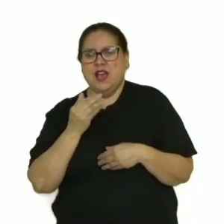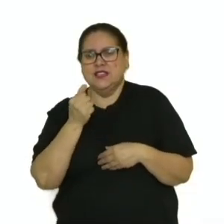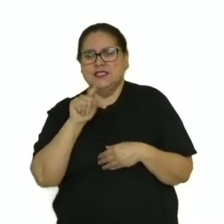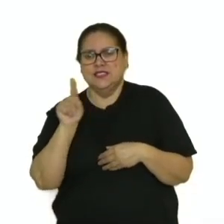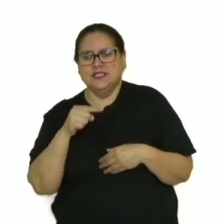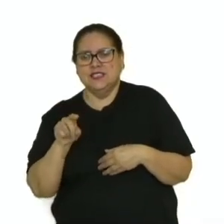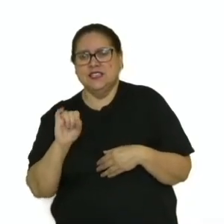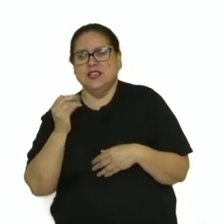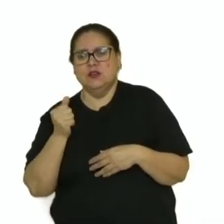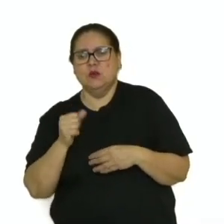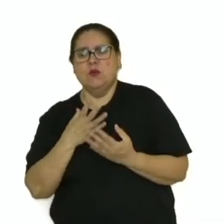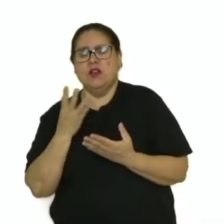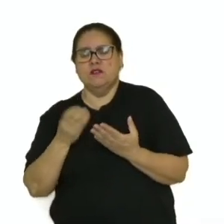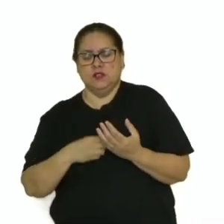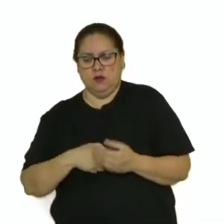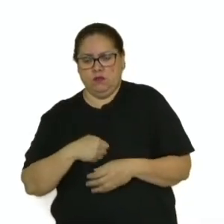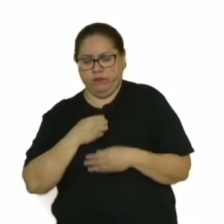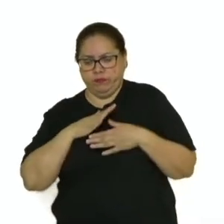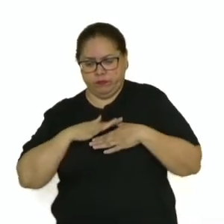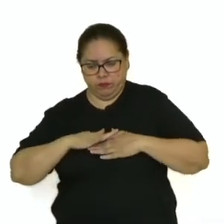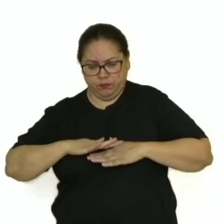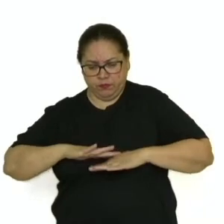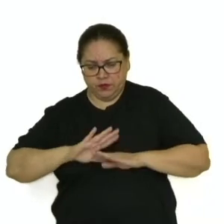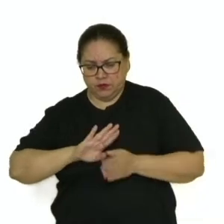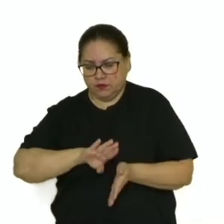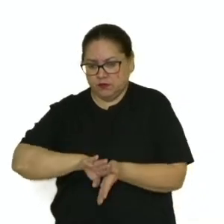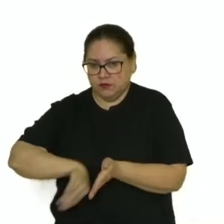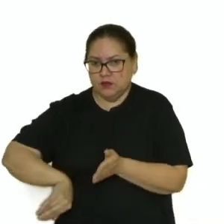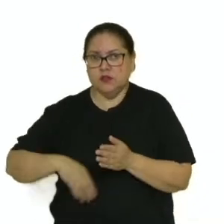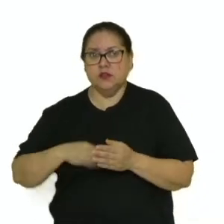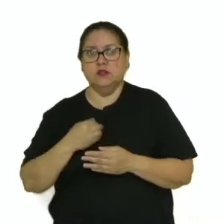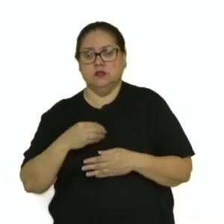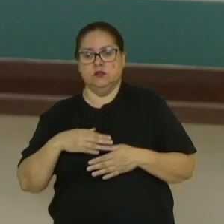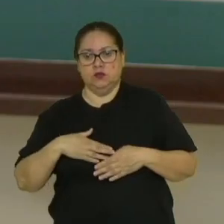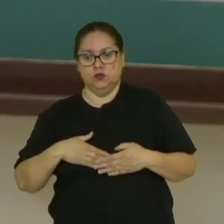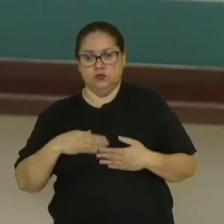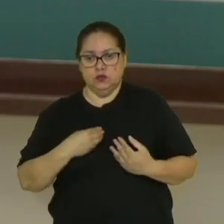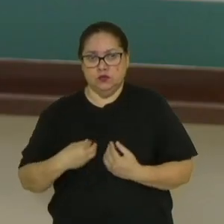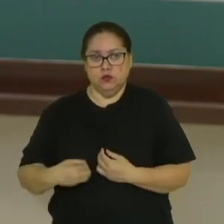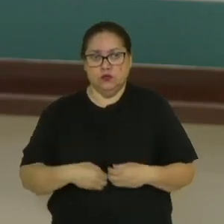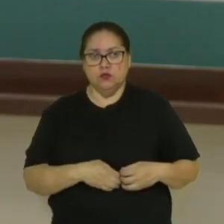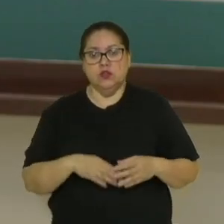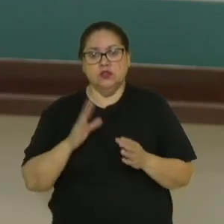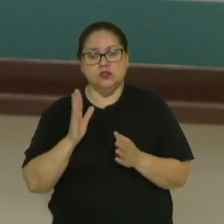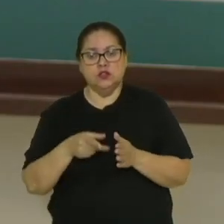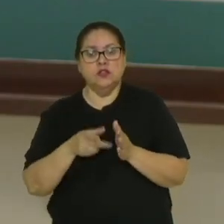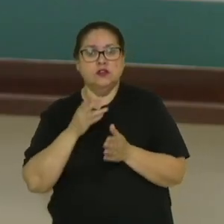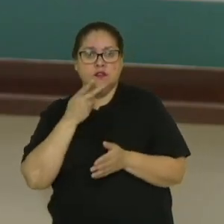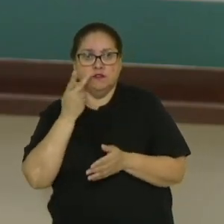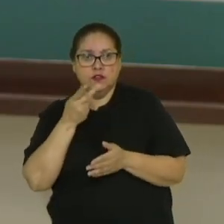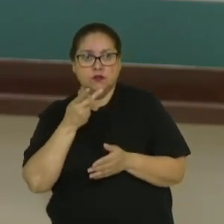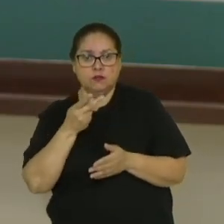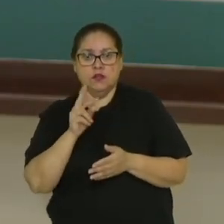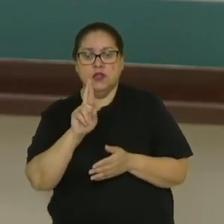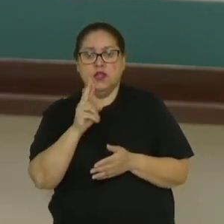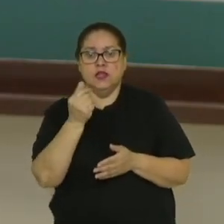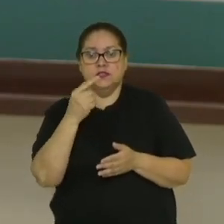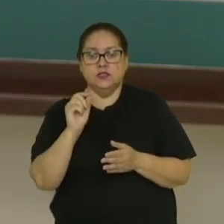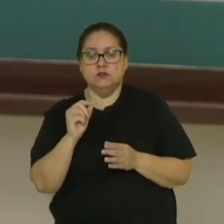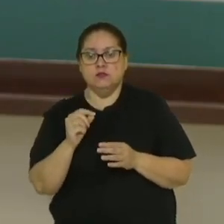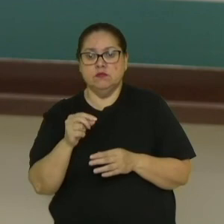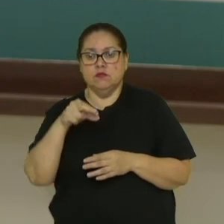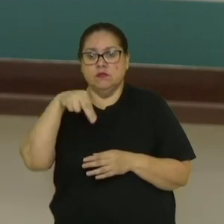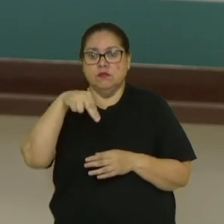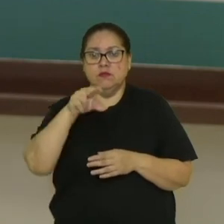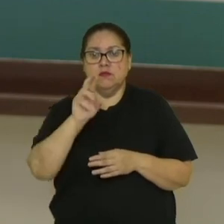antiácido vai funcionar aí para tentar eliminar essa reação do nosso estômago. E aí já adianto para vocês que é uma reação de neutralização,